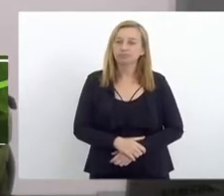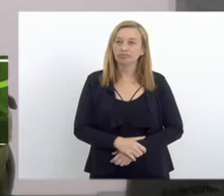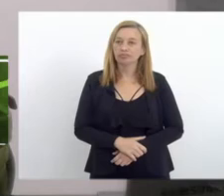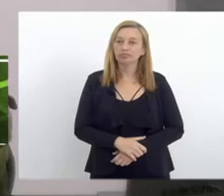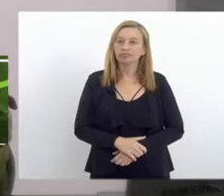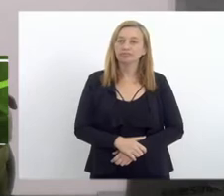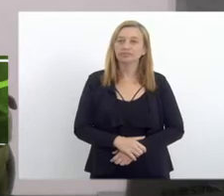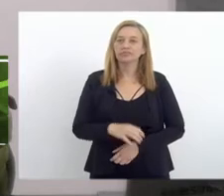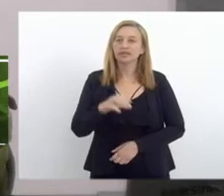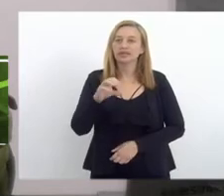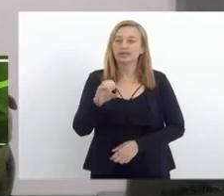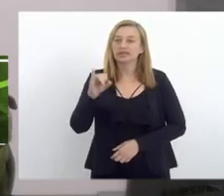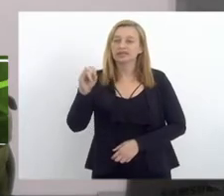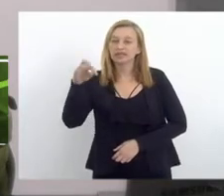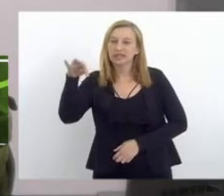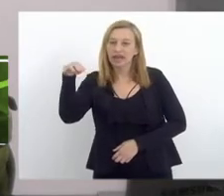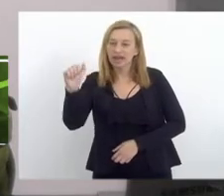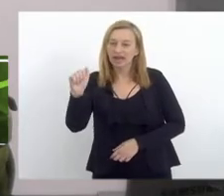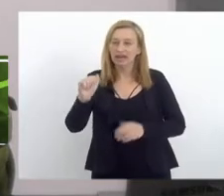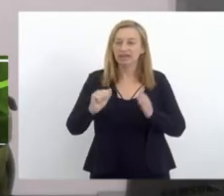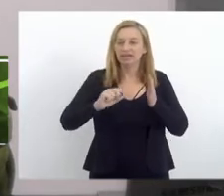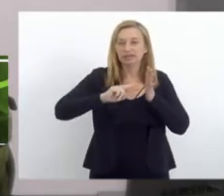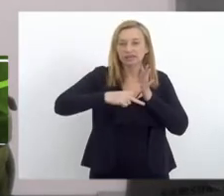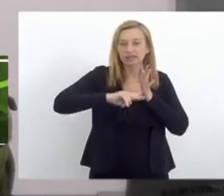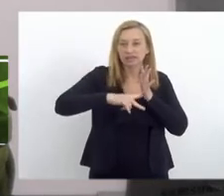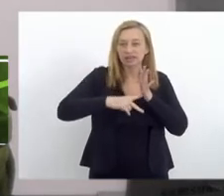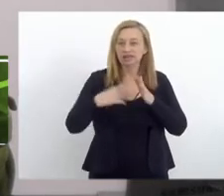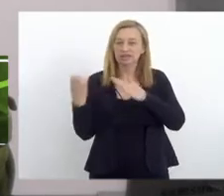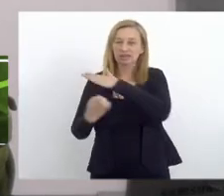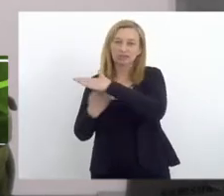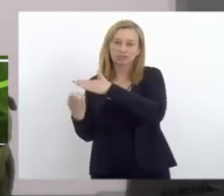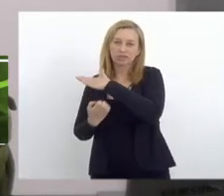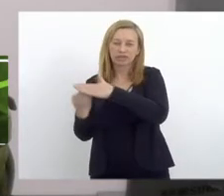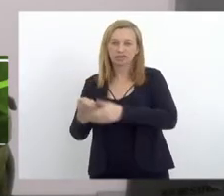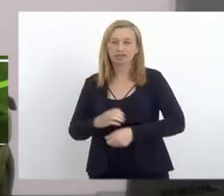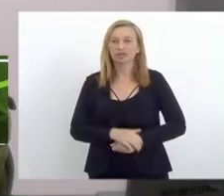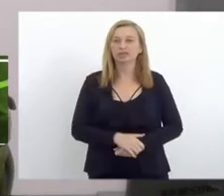O Cinea, Sindicato Nacional de Empresas